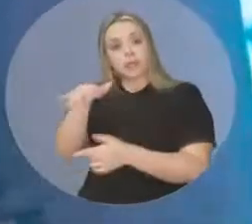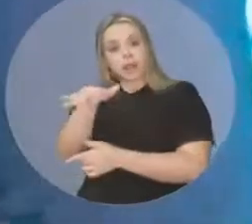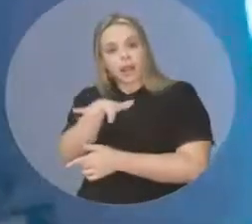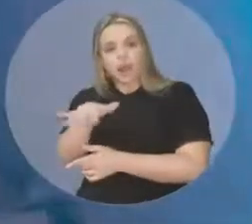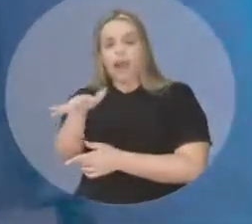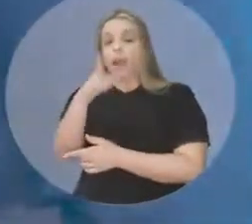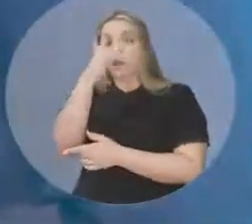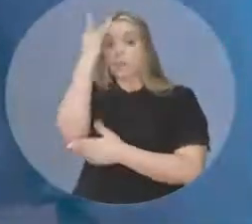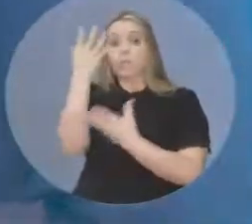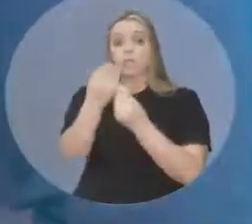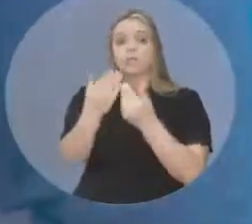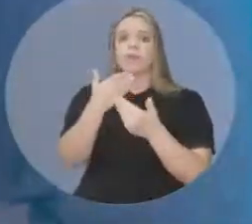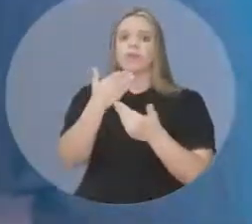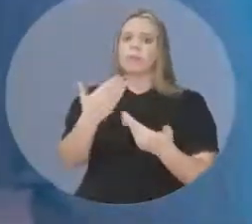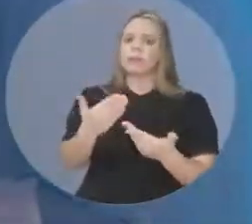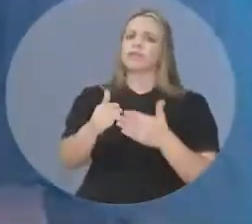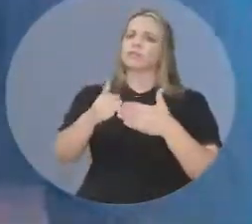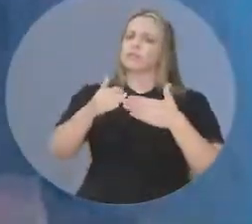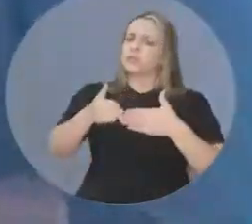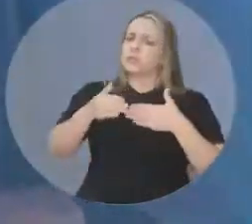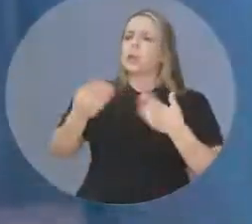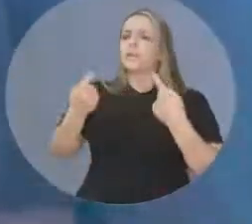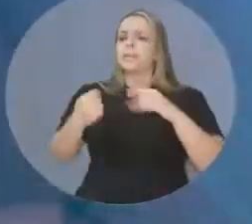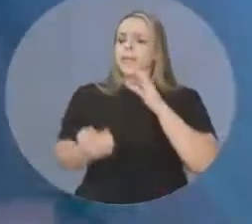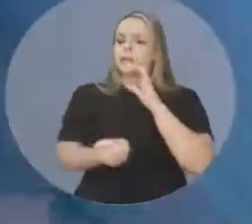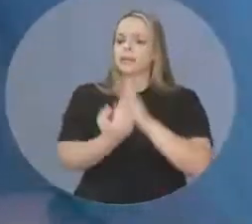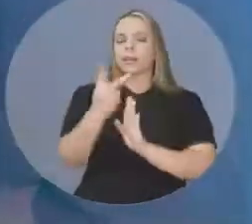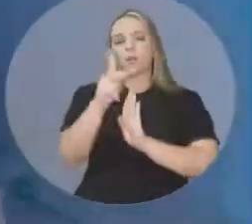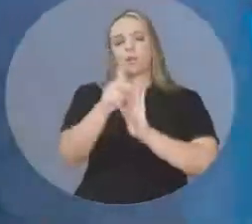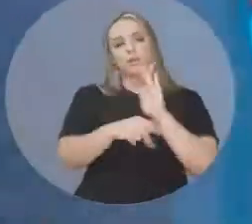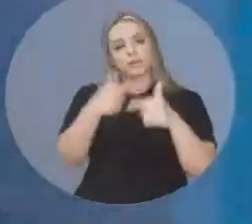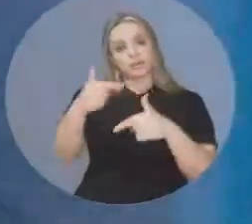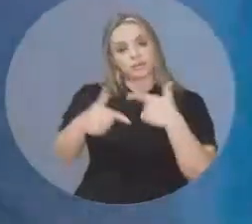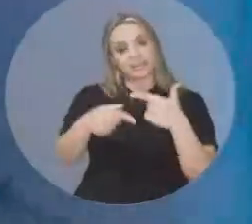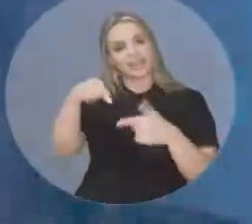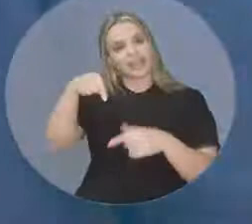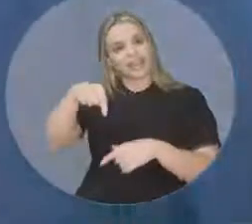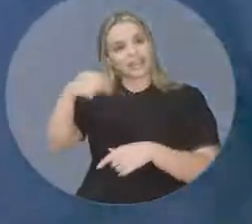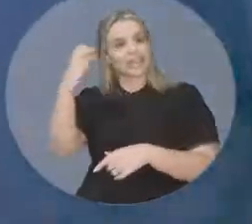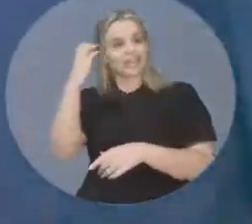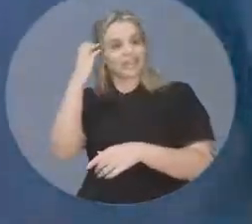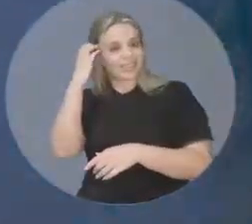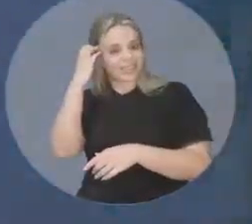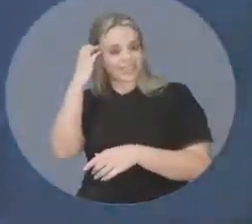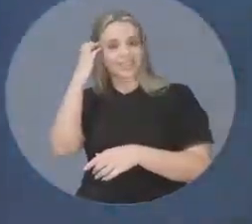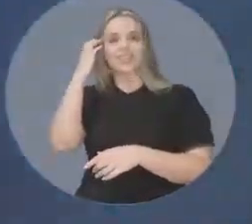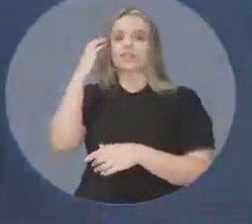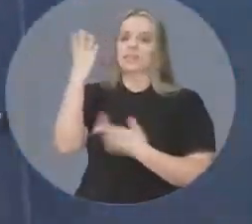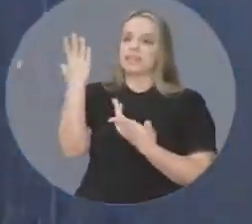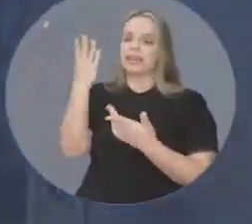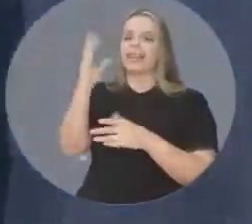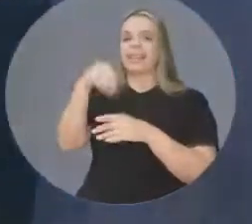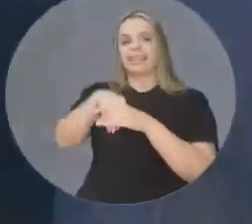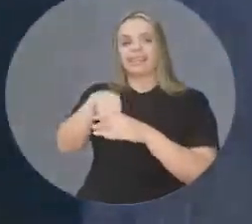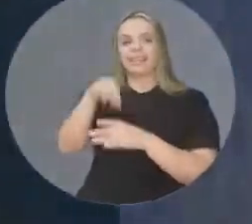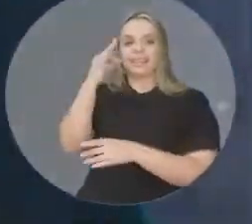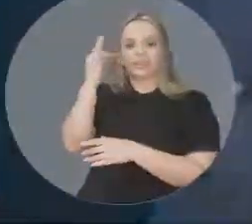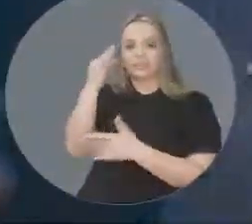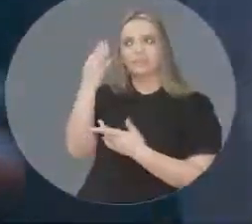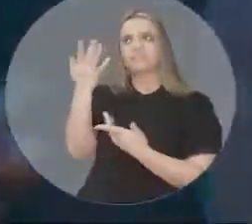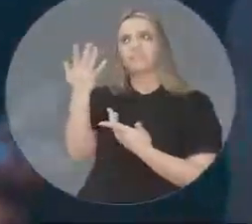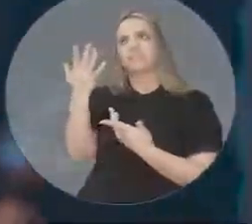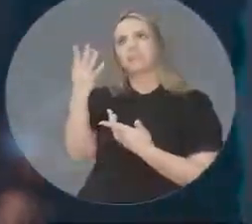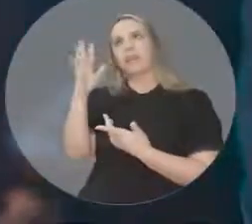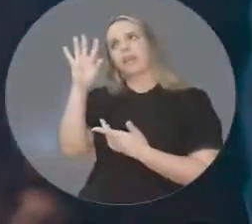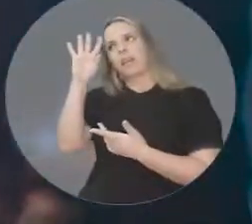premissa do rock and roll envolvido nas vertentes do rock que vocês trabalham, mas o que mais pode ser trazido? As vertentes das músicas